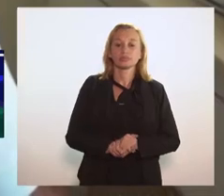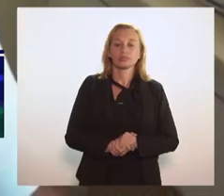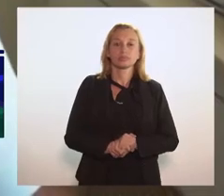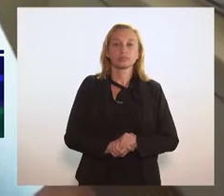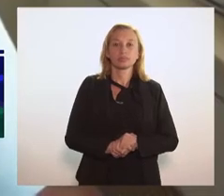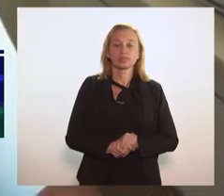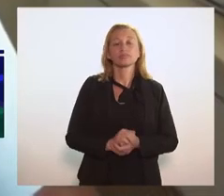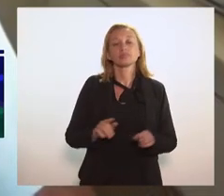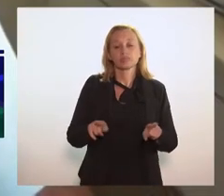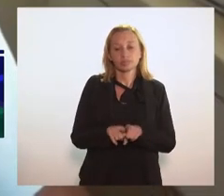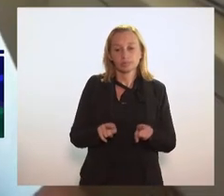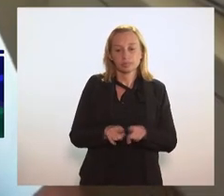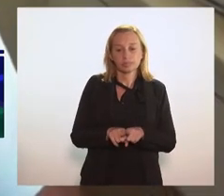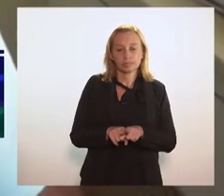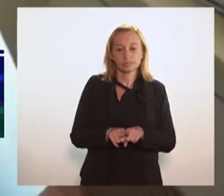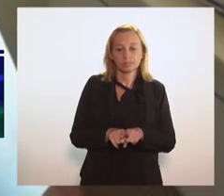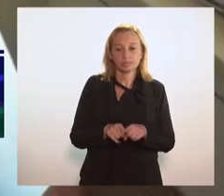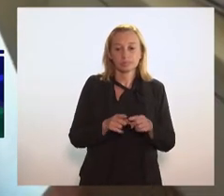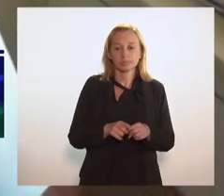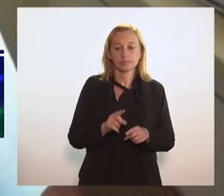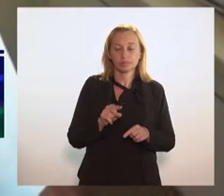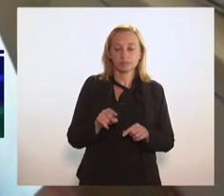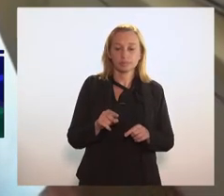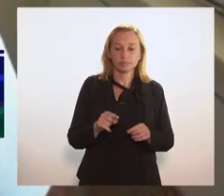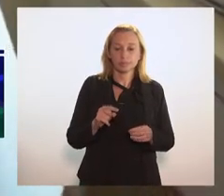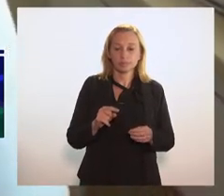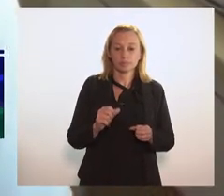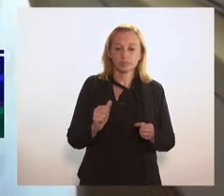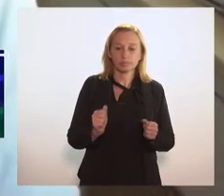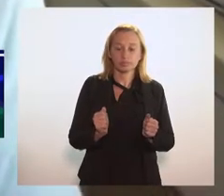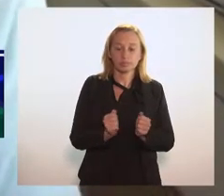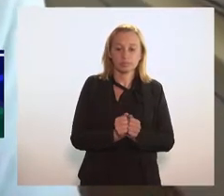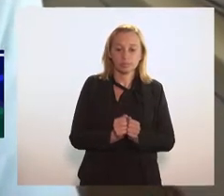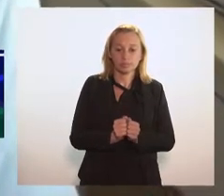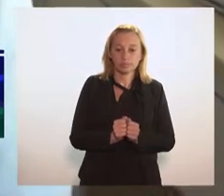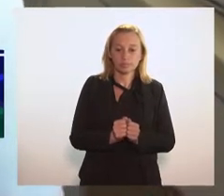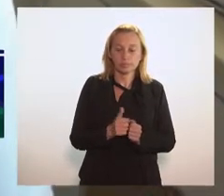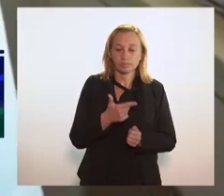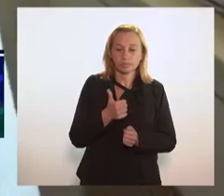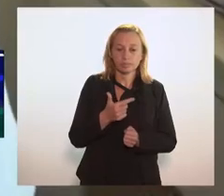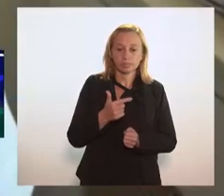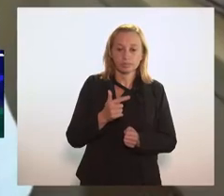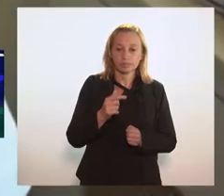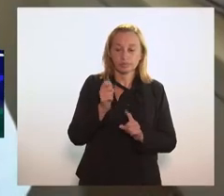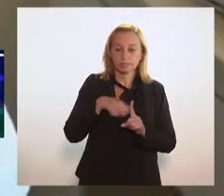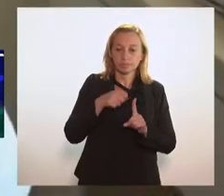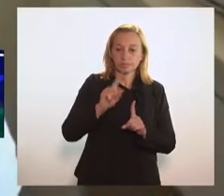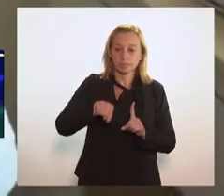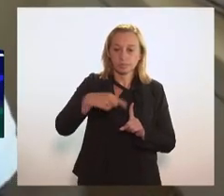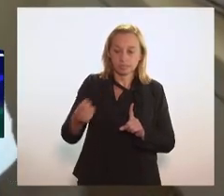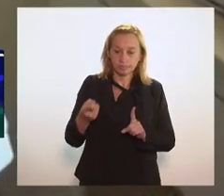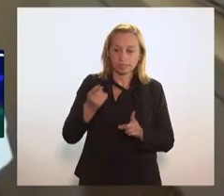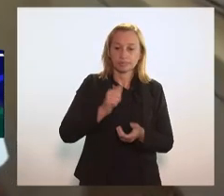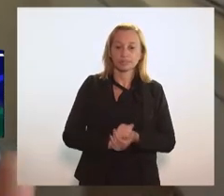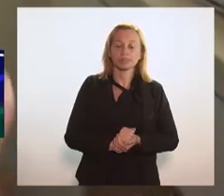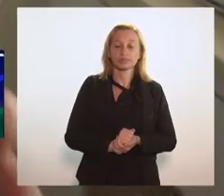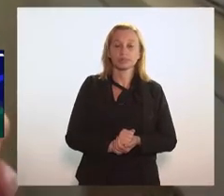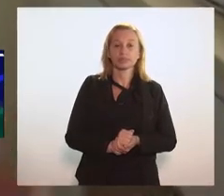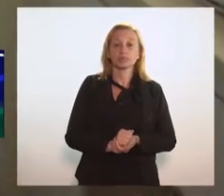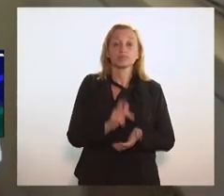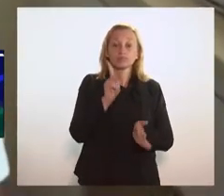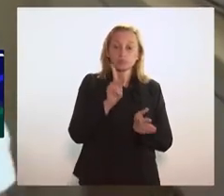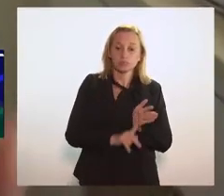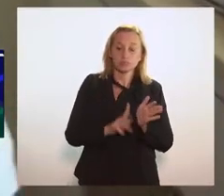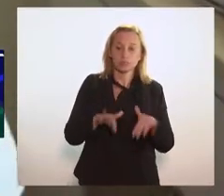E, além do mais, acha que se você for desenquadrado, pode ser reenquadrado 12 meses depois, quando não é essa a regra. Então, o